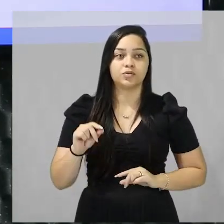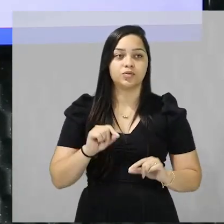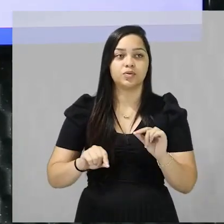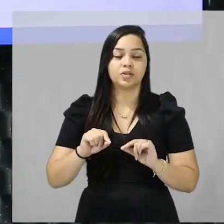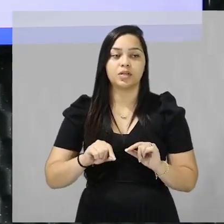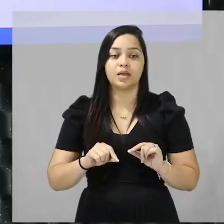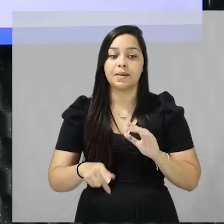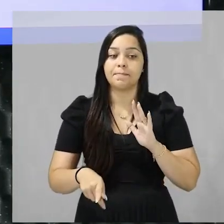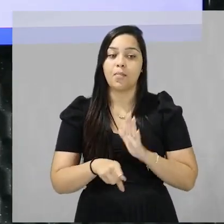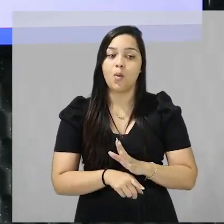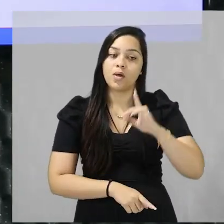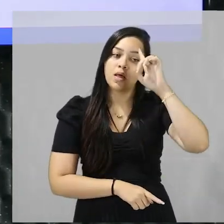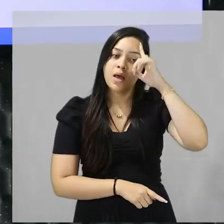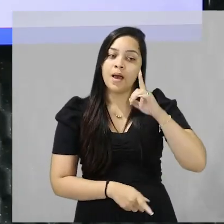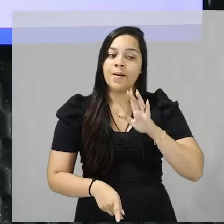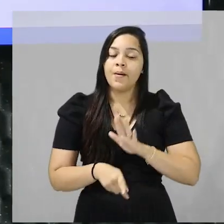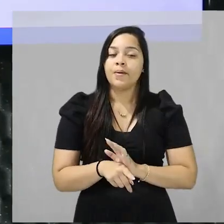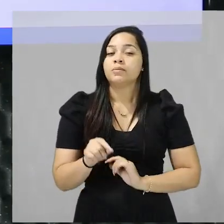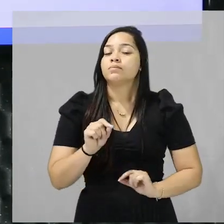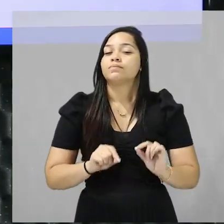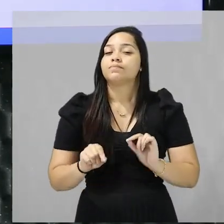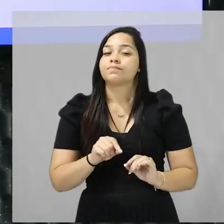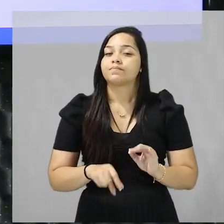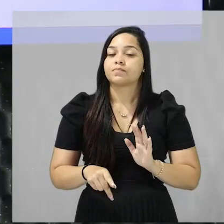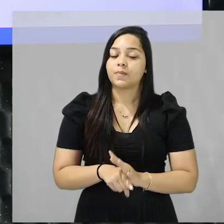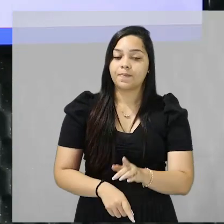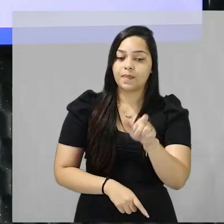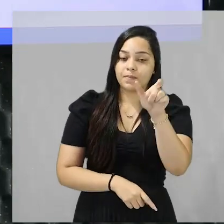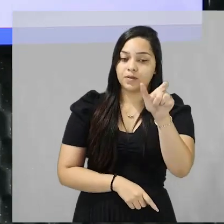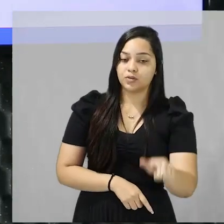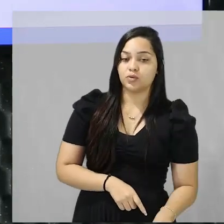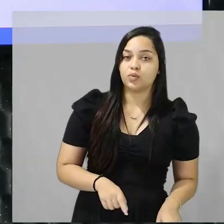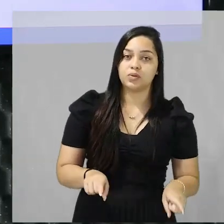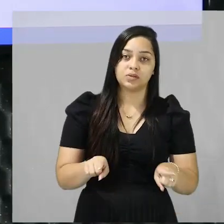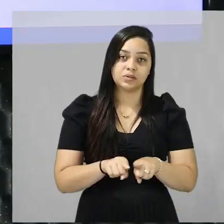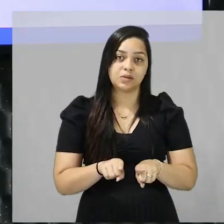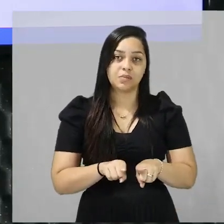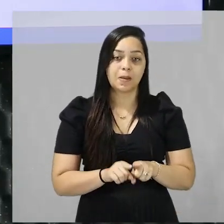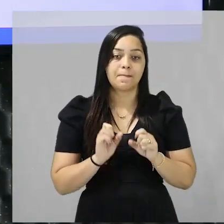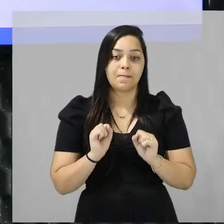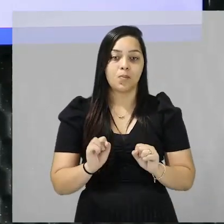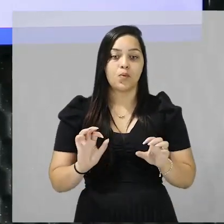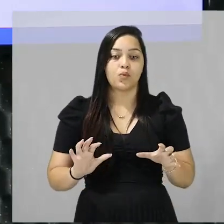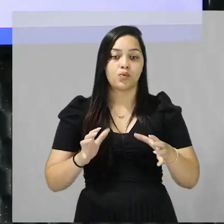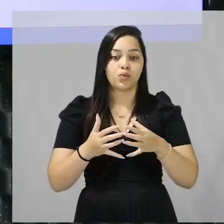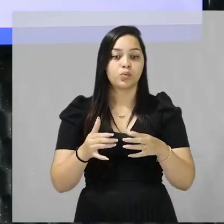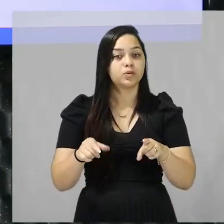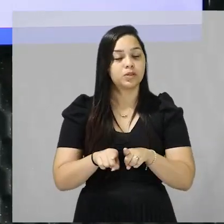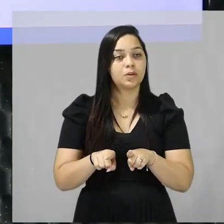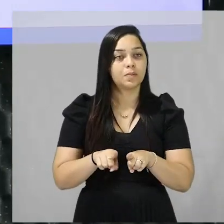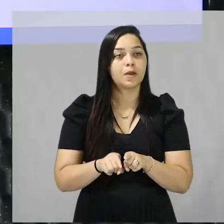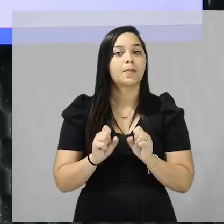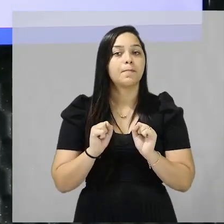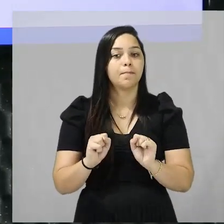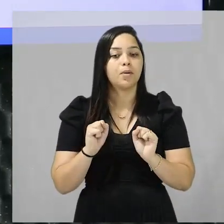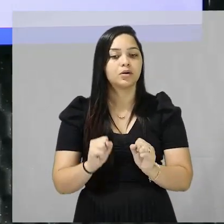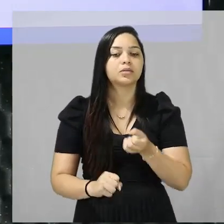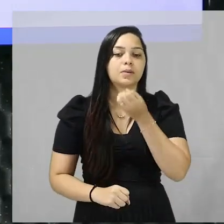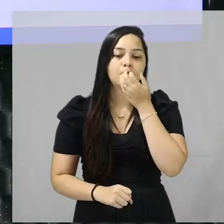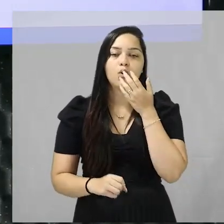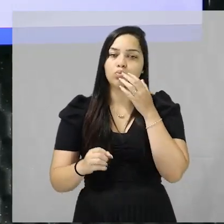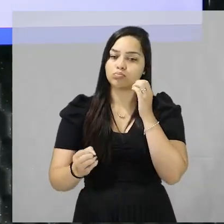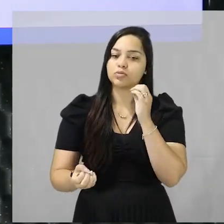o imperativo da participação do indivíduo para que a coletividade possa ser muito bem